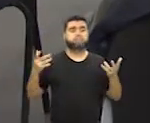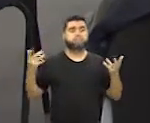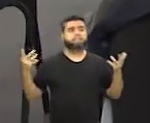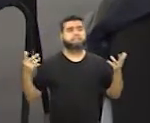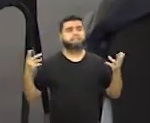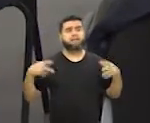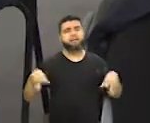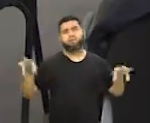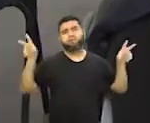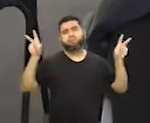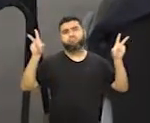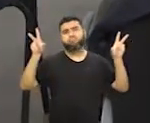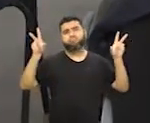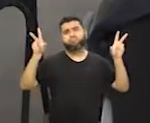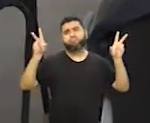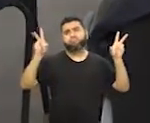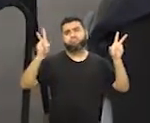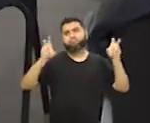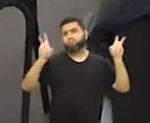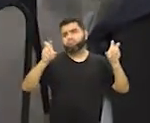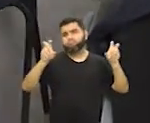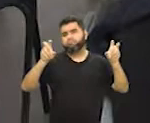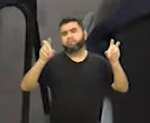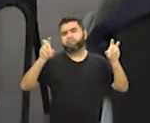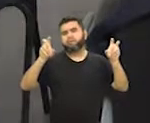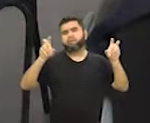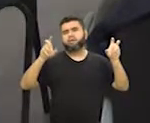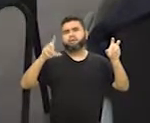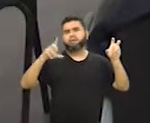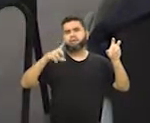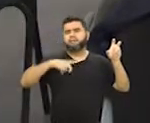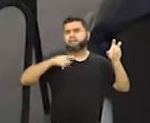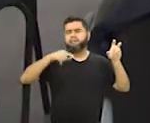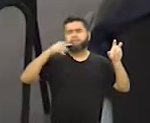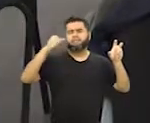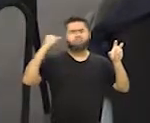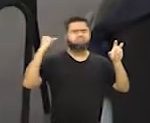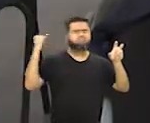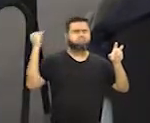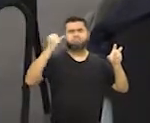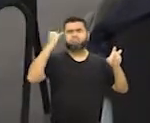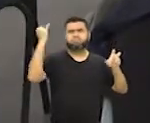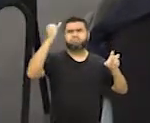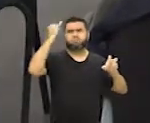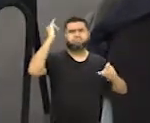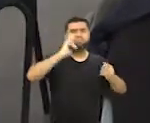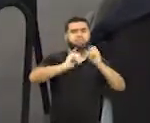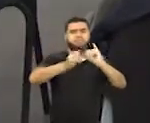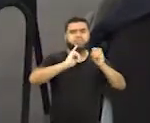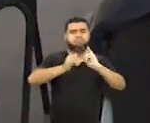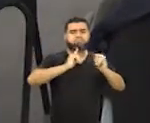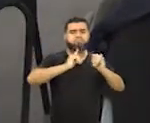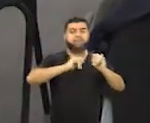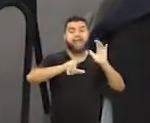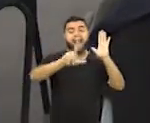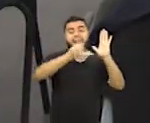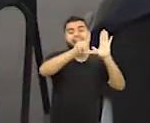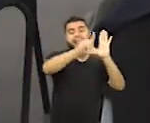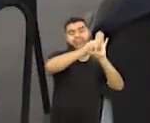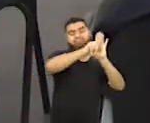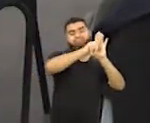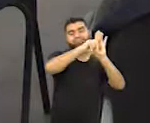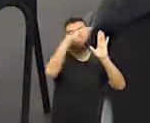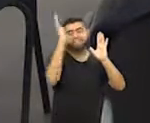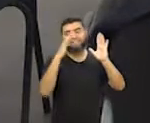vem falando sobre, com o Ferrari, sobre uma coisa que é de extrema importância, a informação, que é a Lei Brasileira